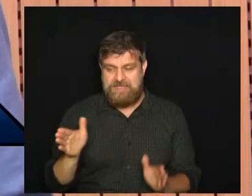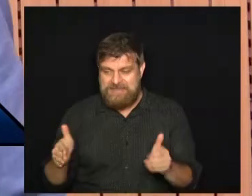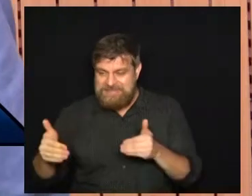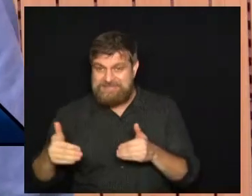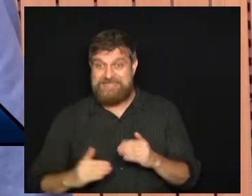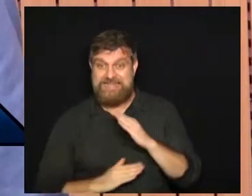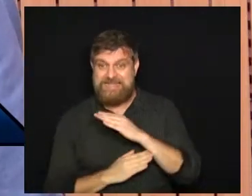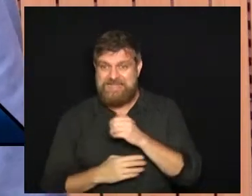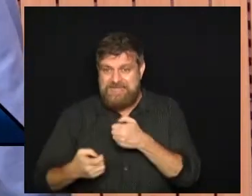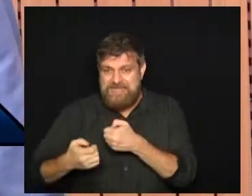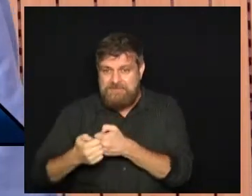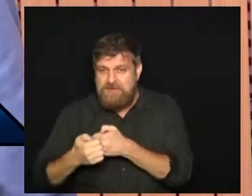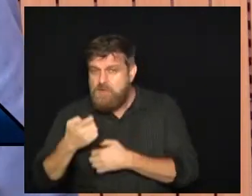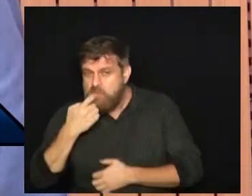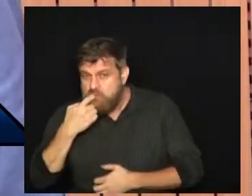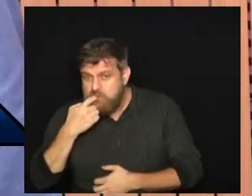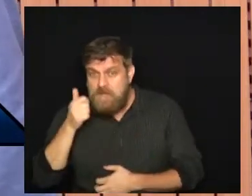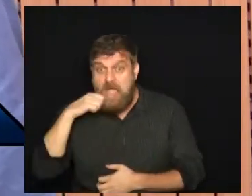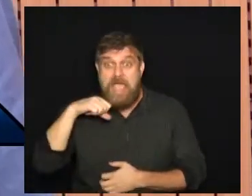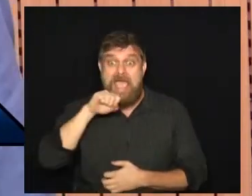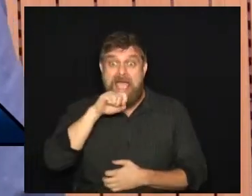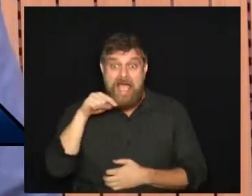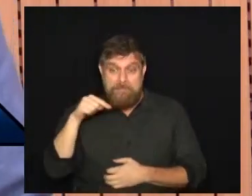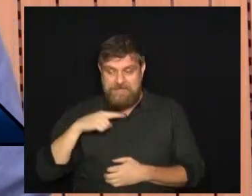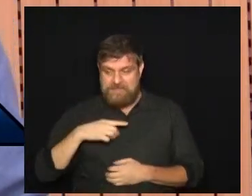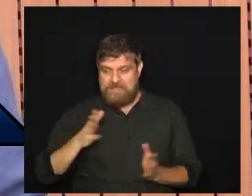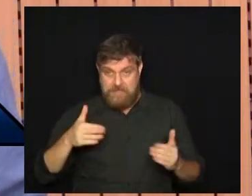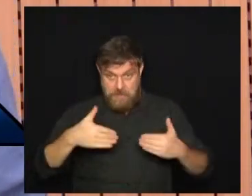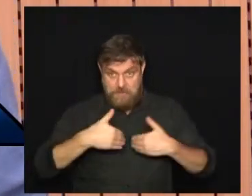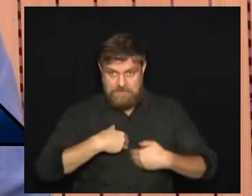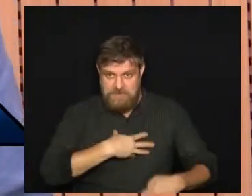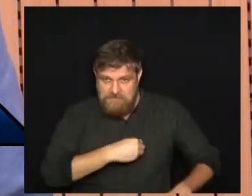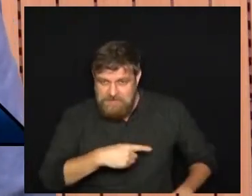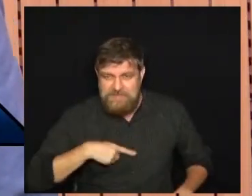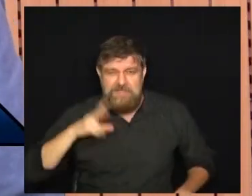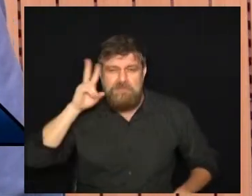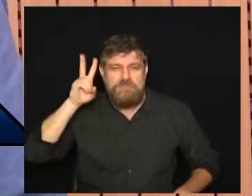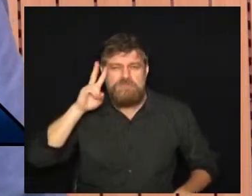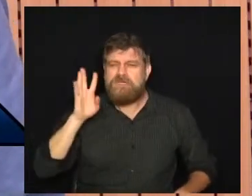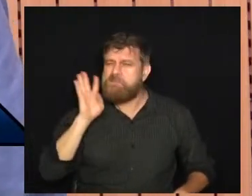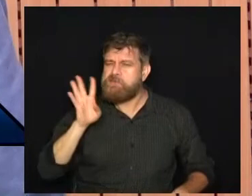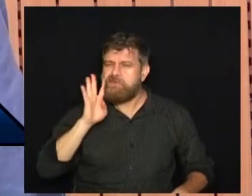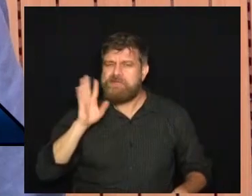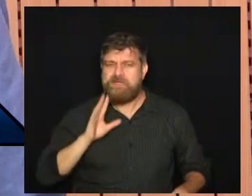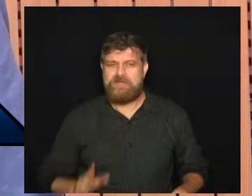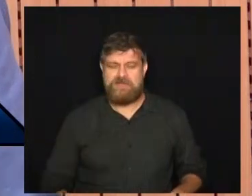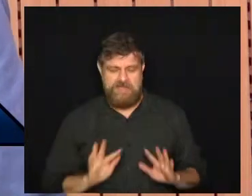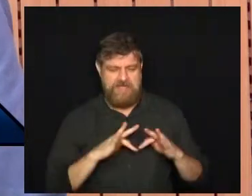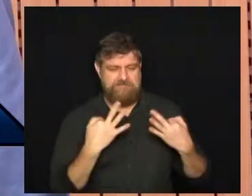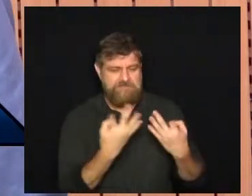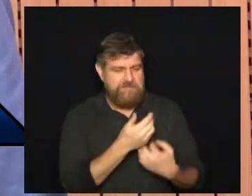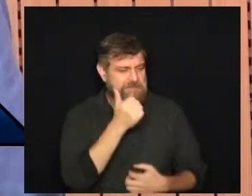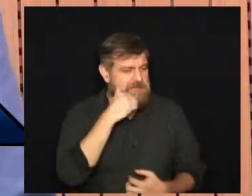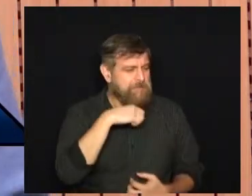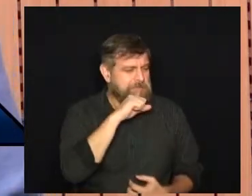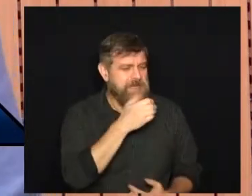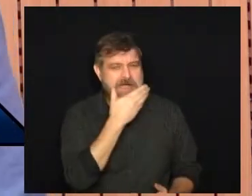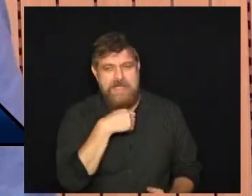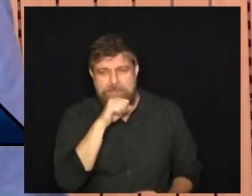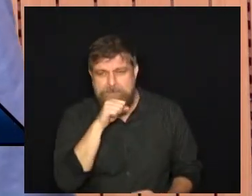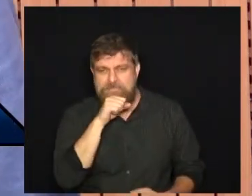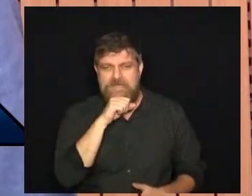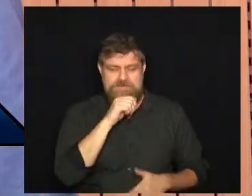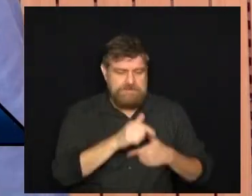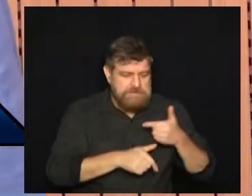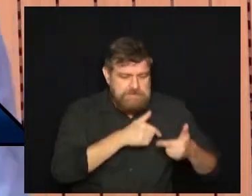E essa mãe, ela tem uma história muito bacana, que mãe, pai, familiar é coisa divina. Eles começam